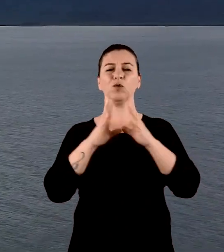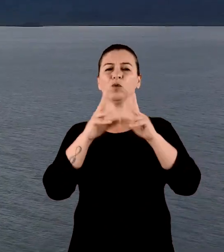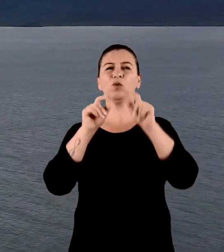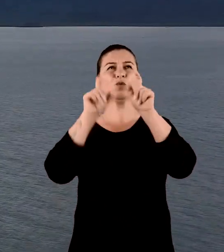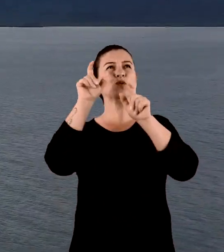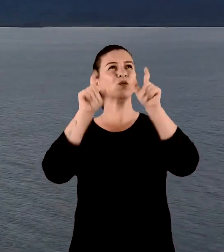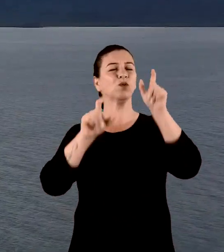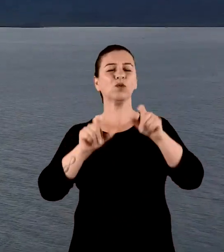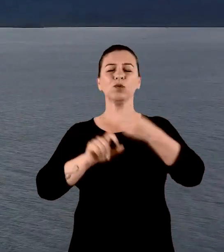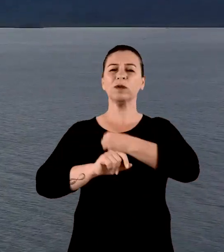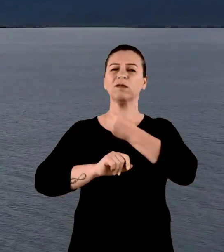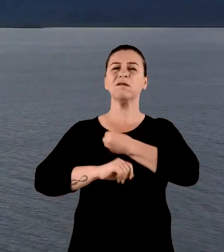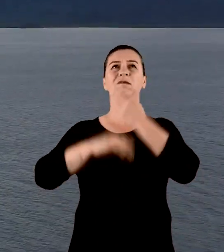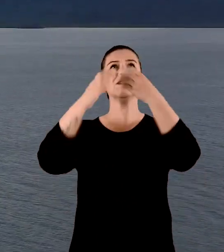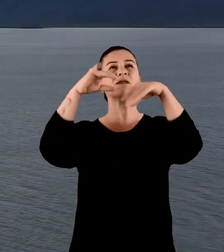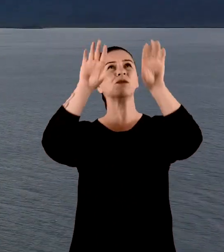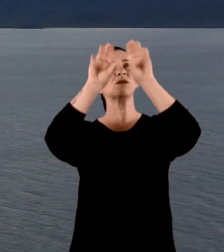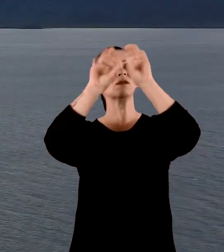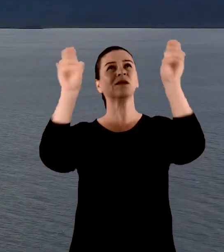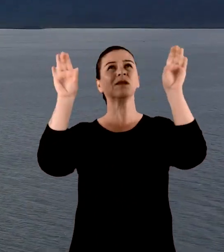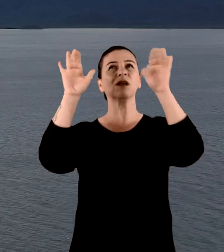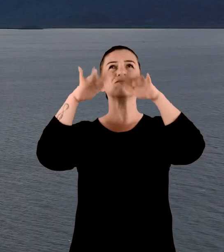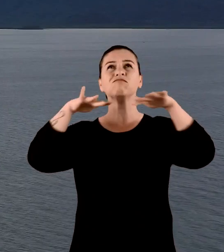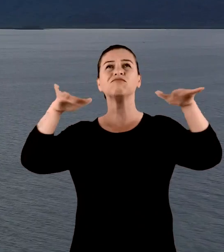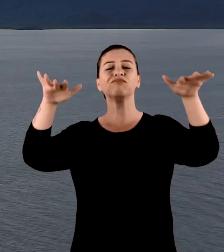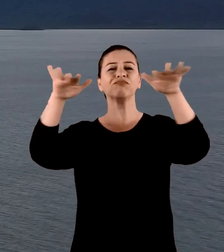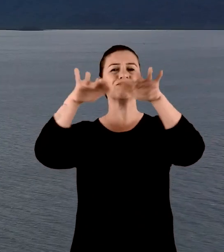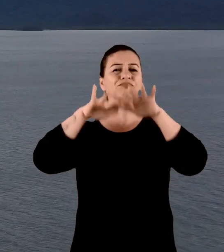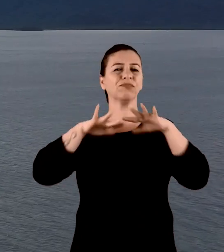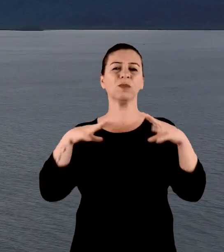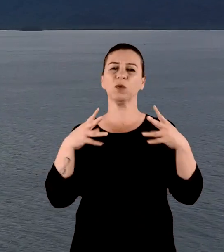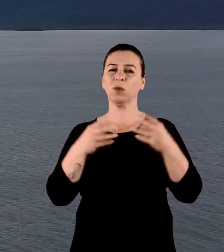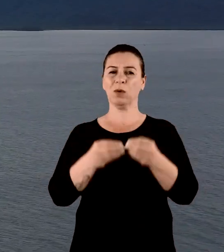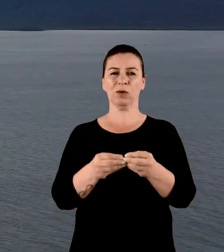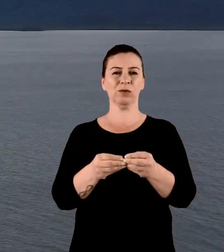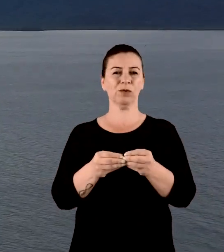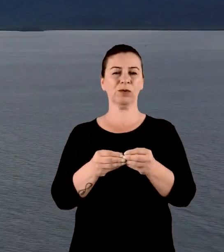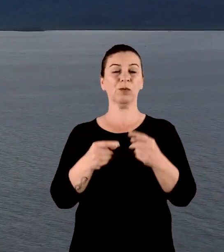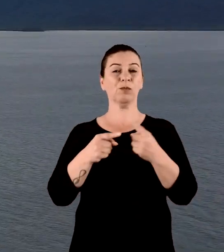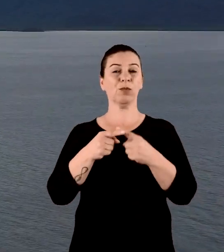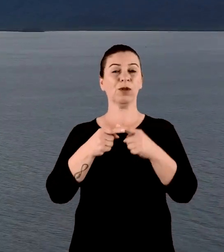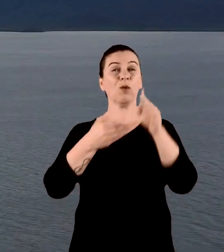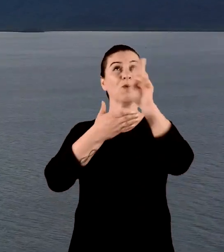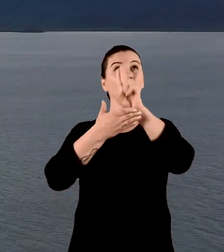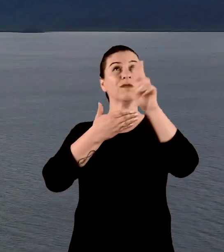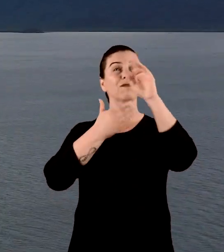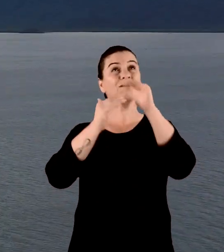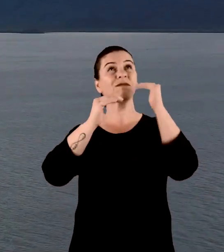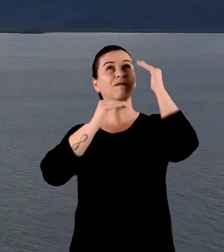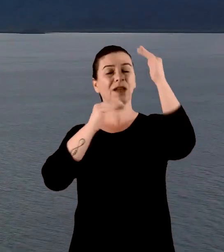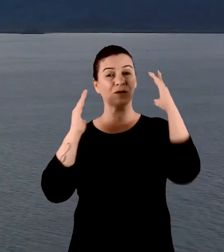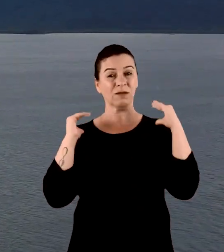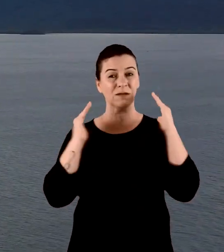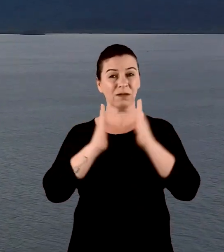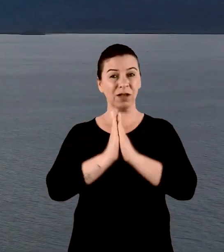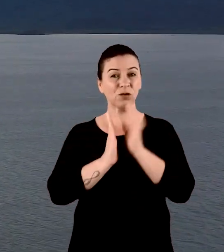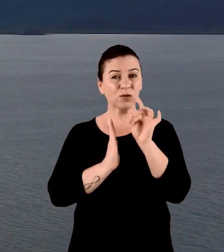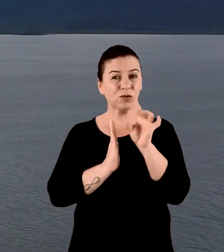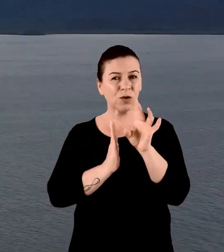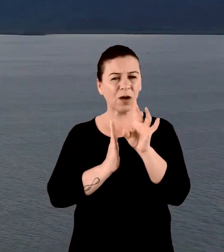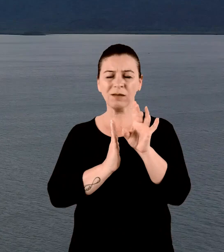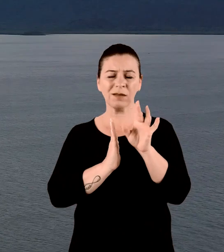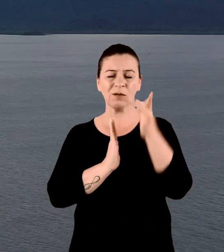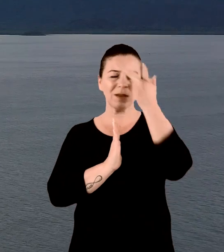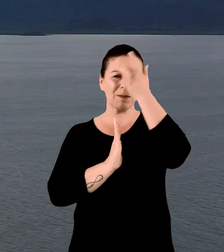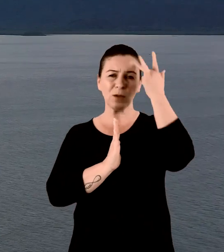nos guiam, todos aqueles que estão ascensionados. Que o universo lá de cima não é só de anjos, tem muita gente